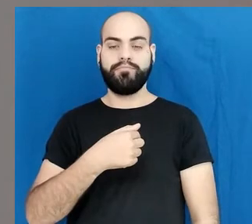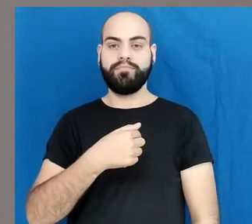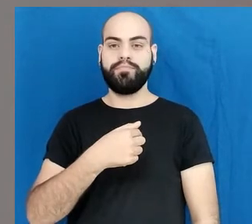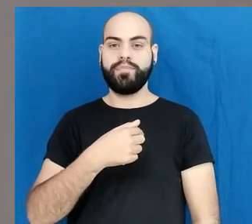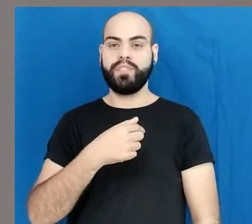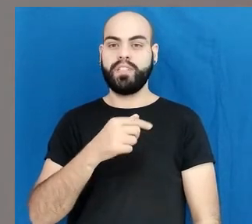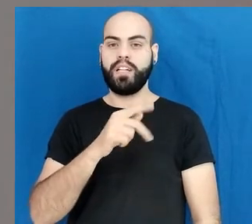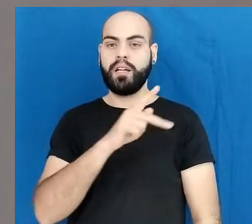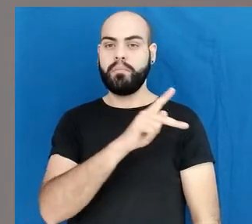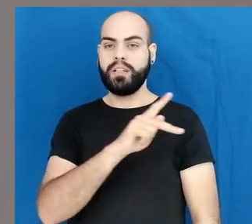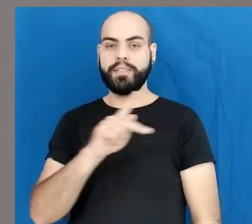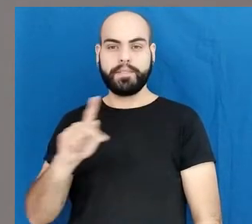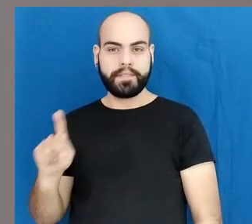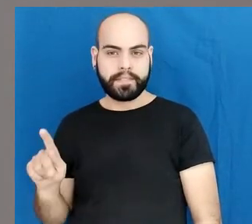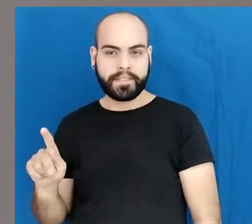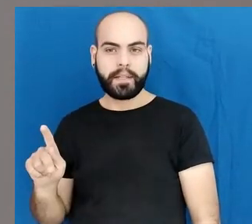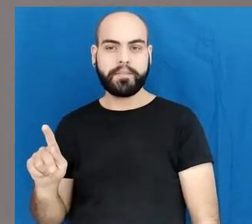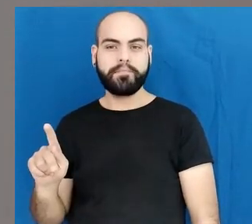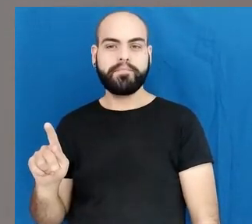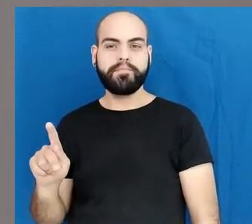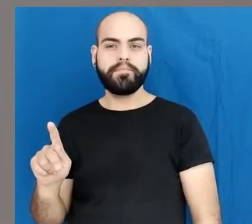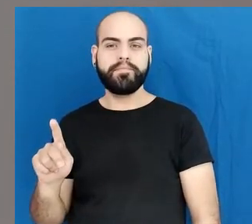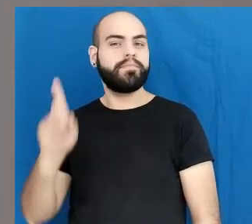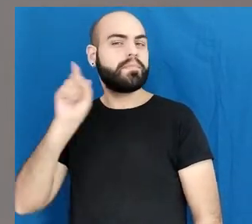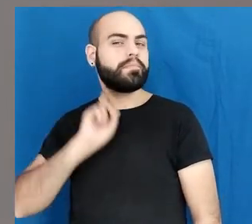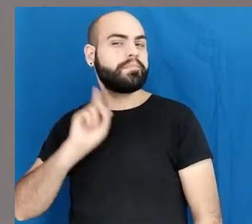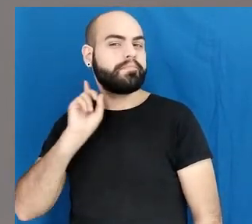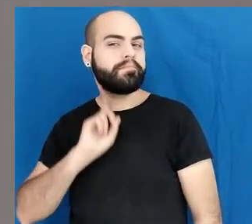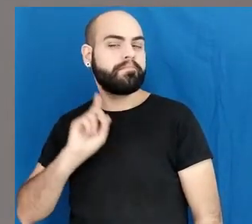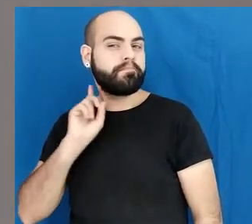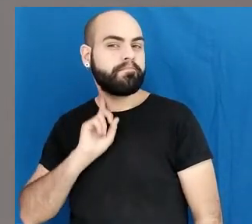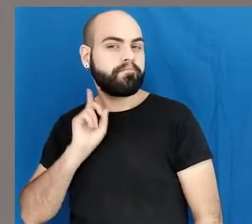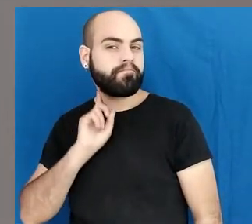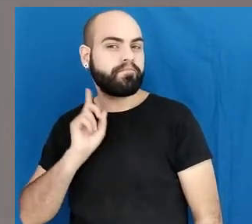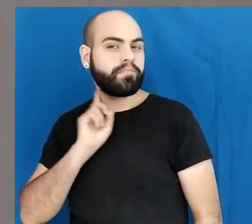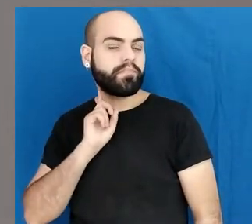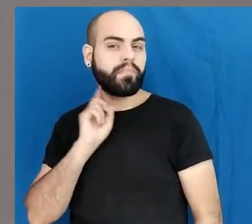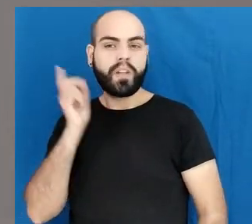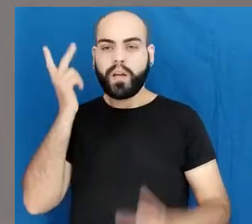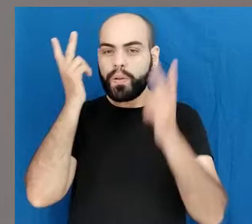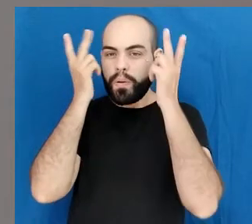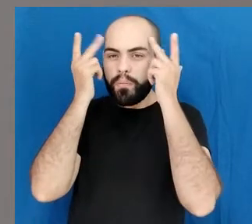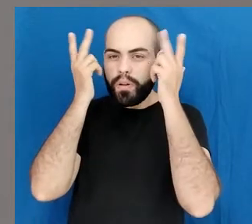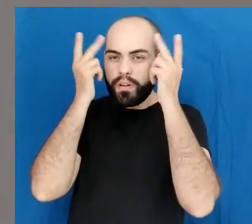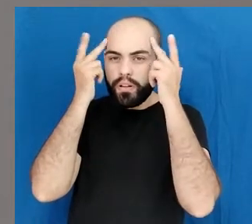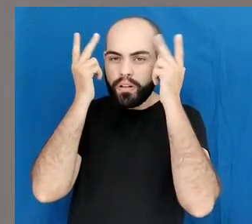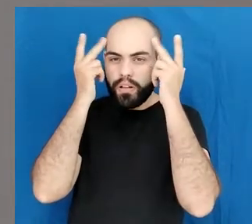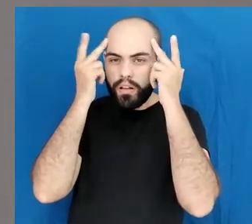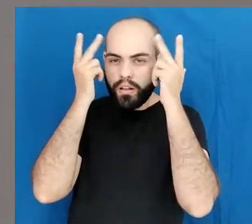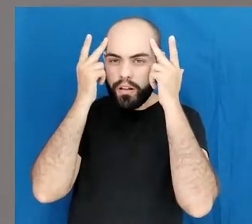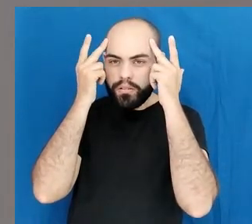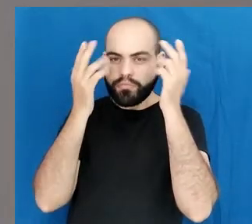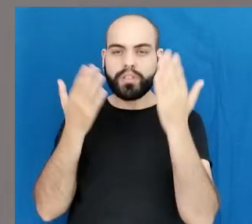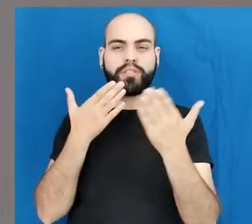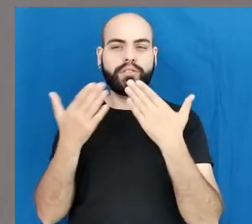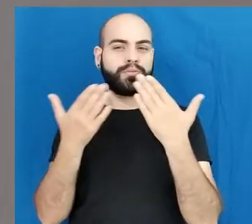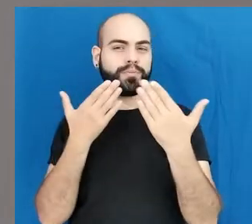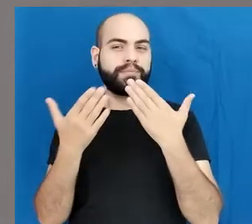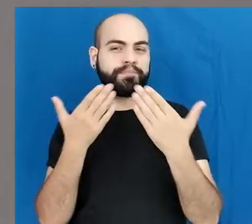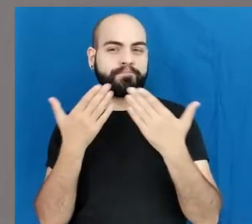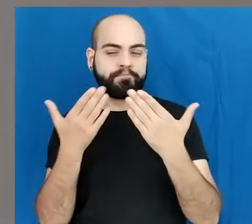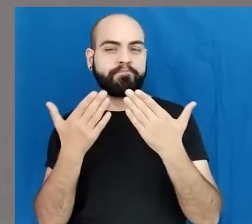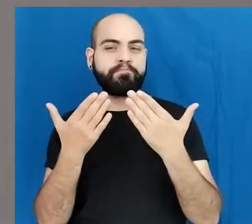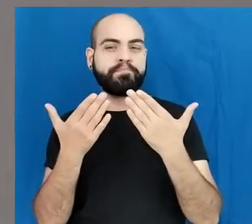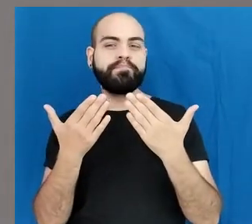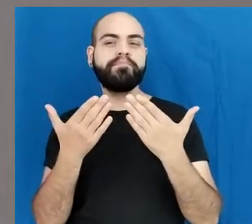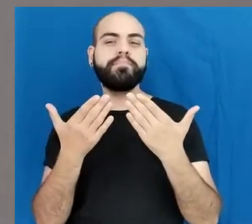era presidente do Instituto de Arquitetos do Brasil, em Minas Gerais, e era natural que o IAB participasse, então,